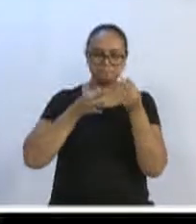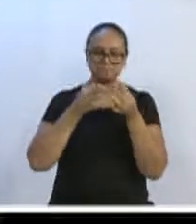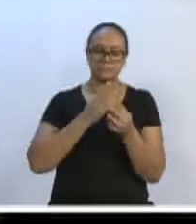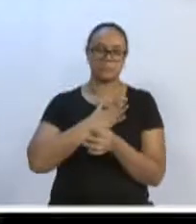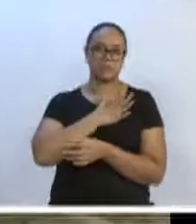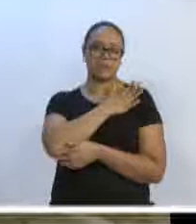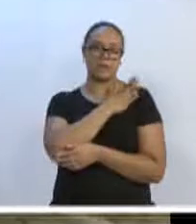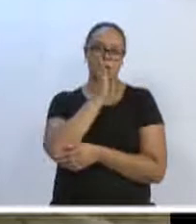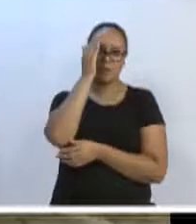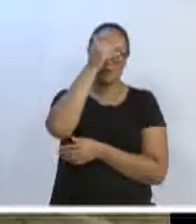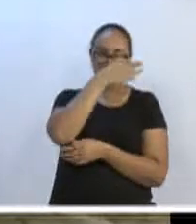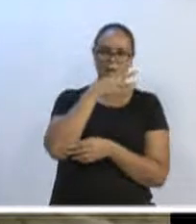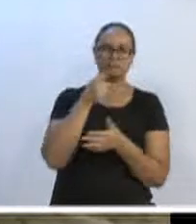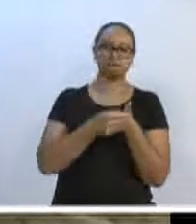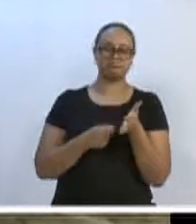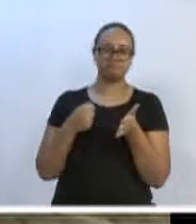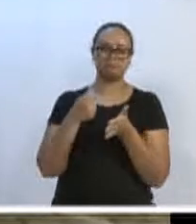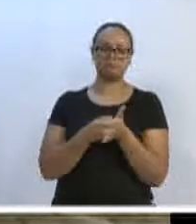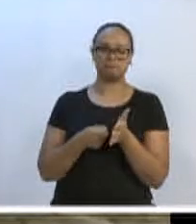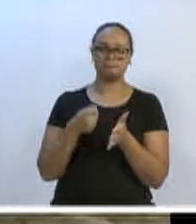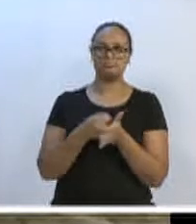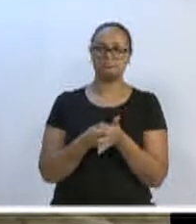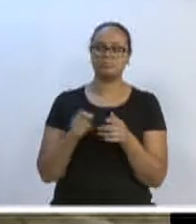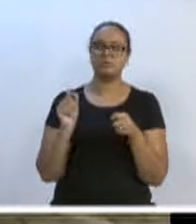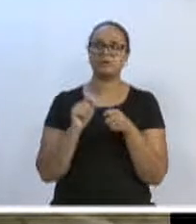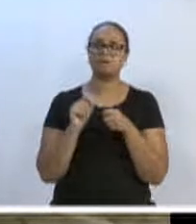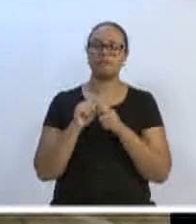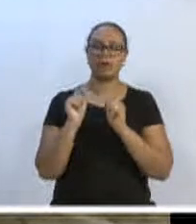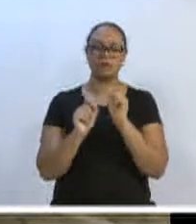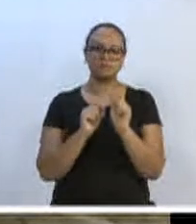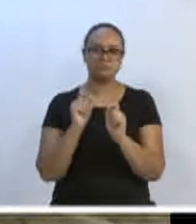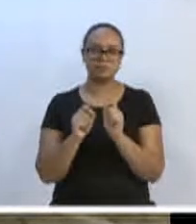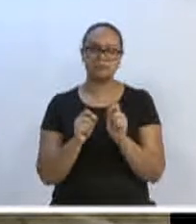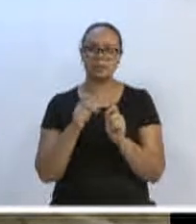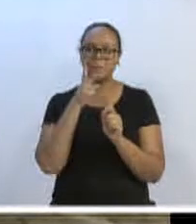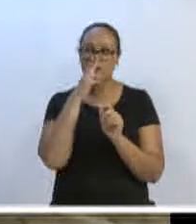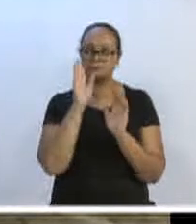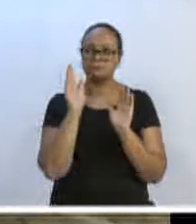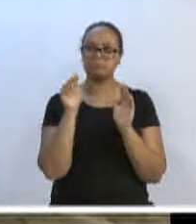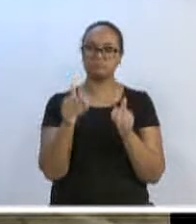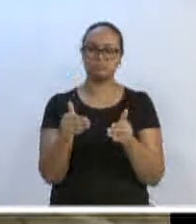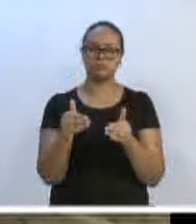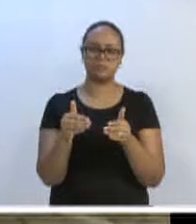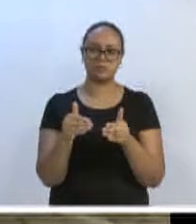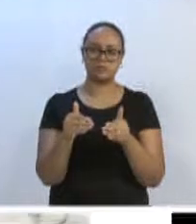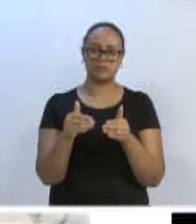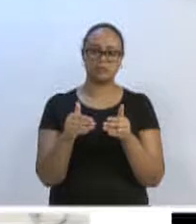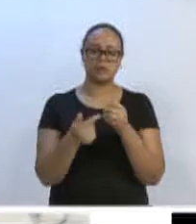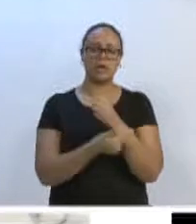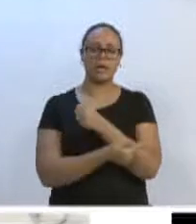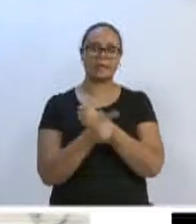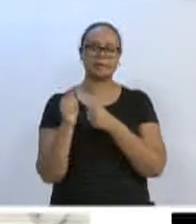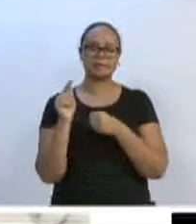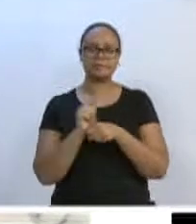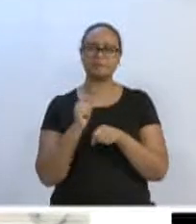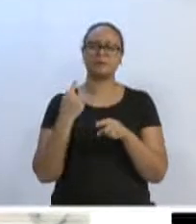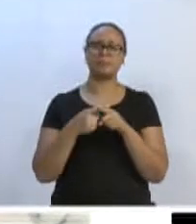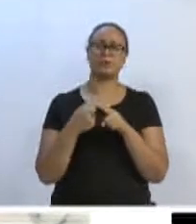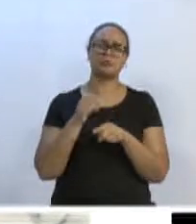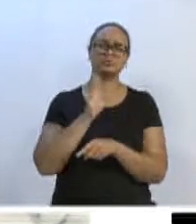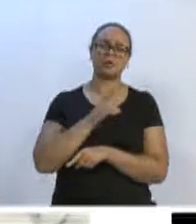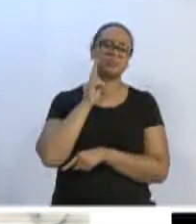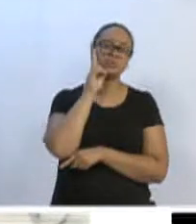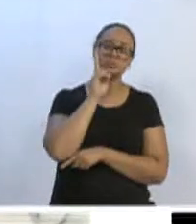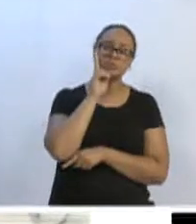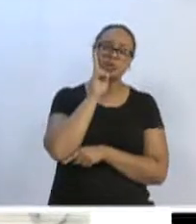de gente batalhadora de gente que realmente que tem uma importância muito grande do partido garcia pela sua história pelo seu